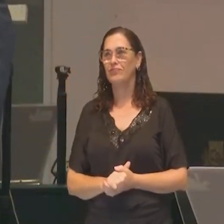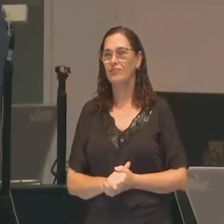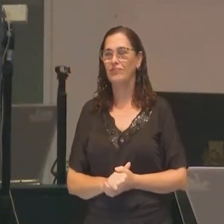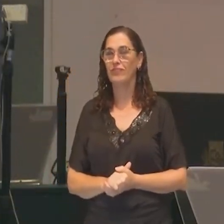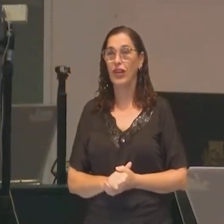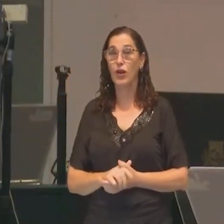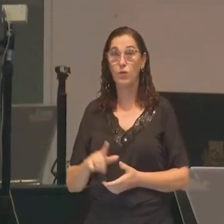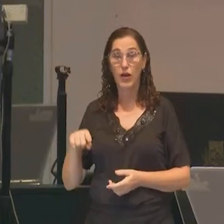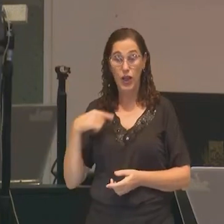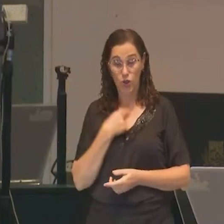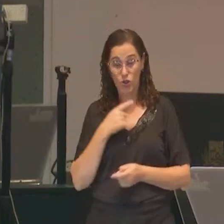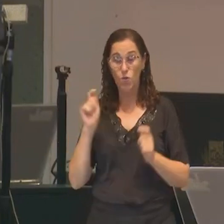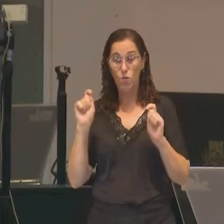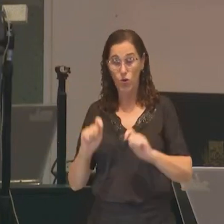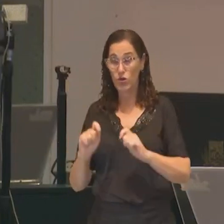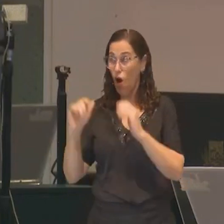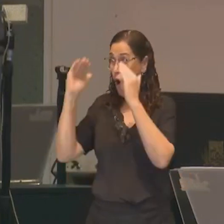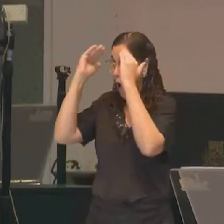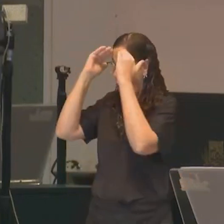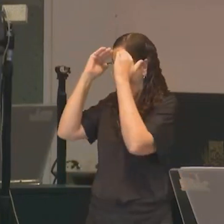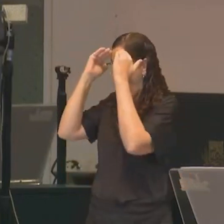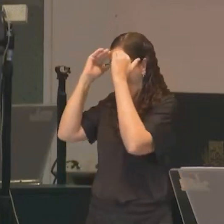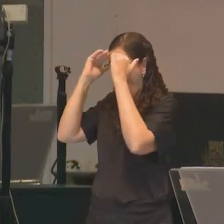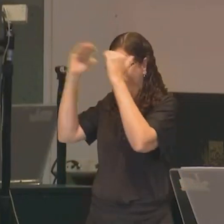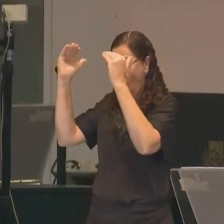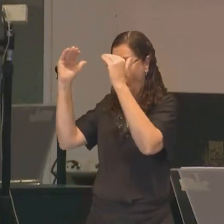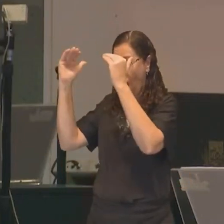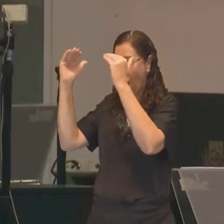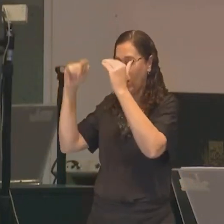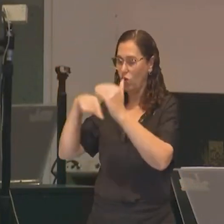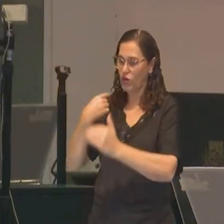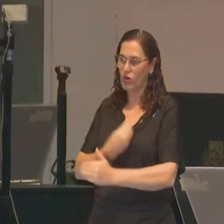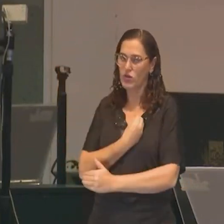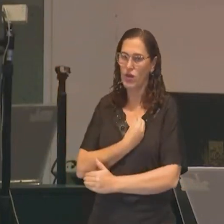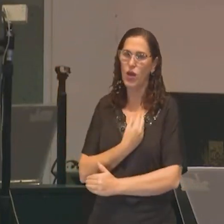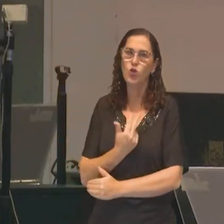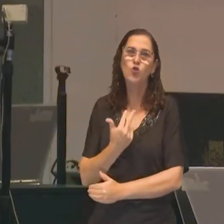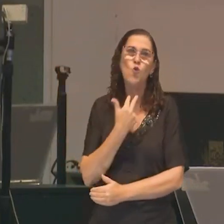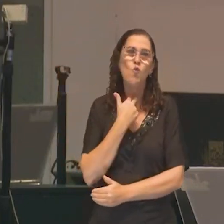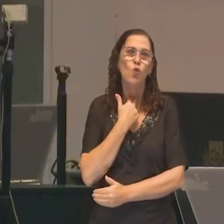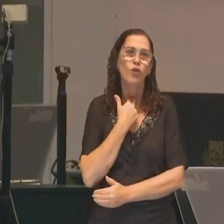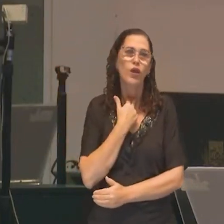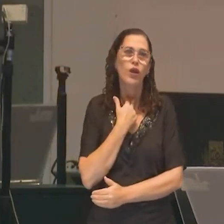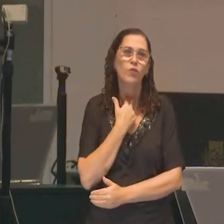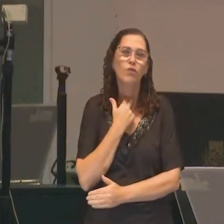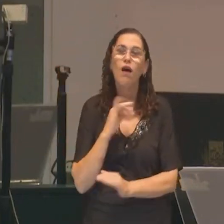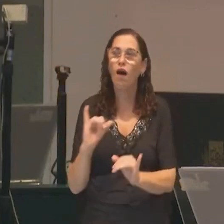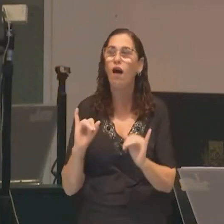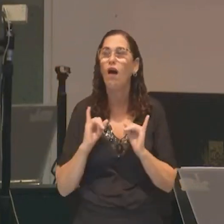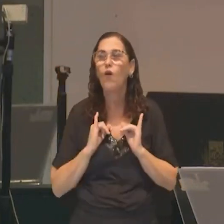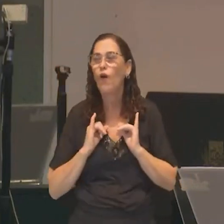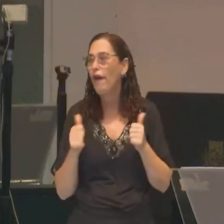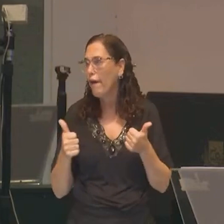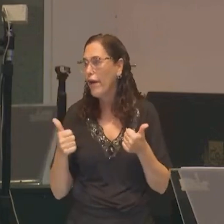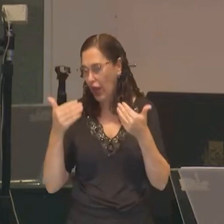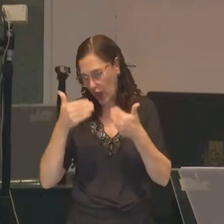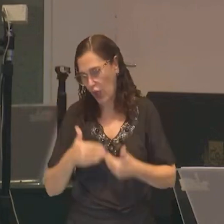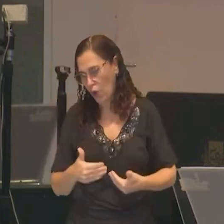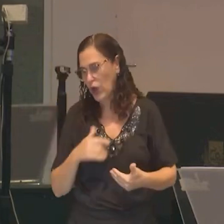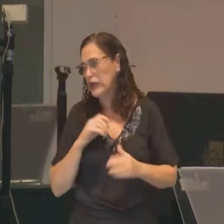para que possamos honrá-lo com a nossa vida. Não podemos nos contentar em ser quem nós